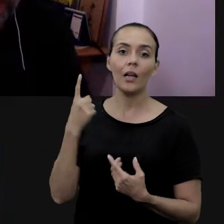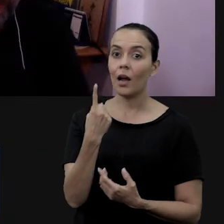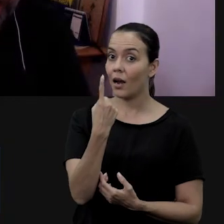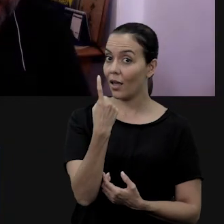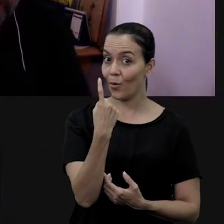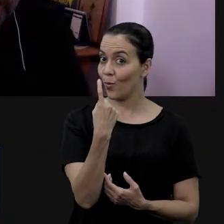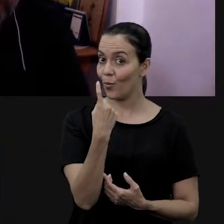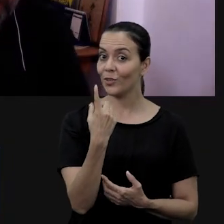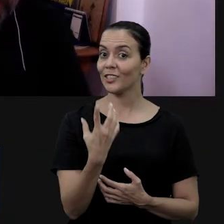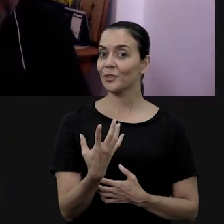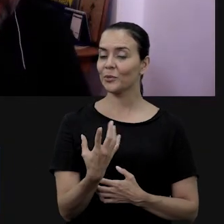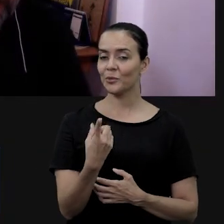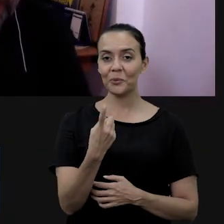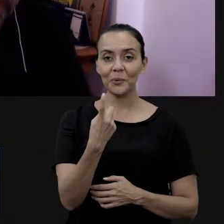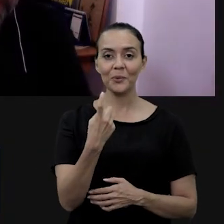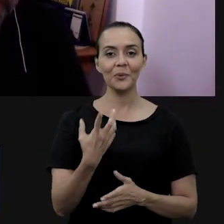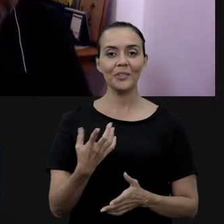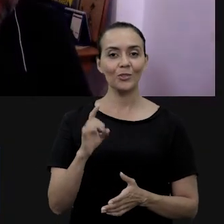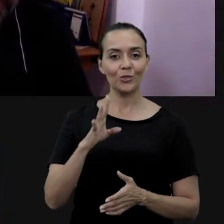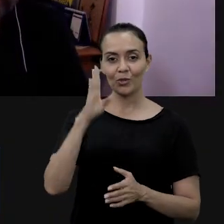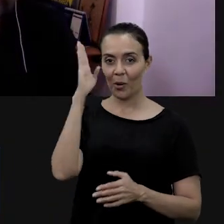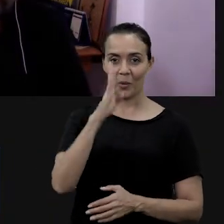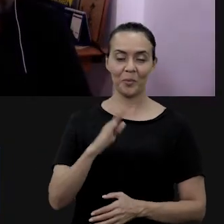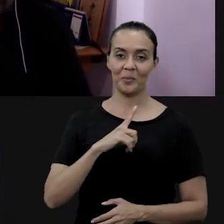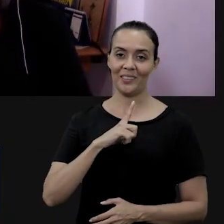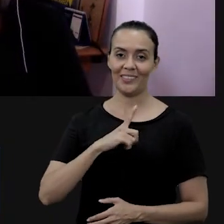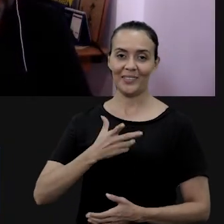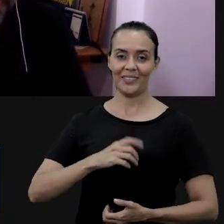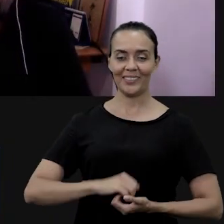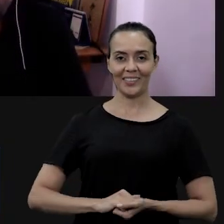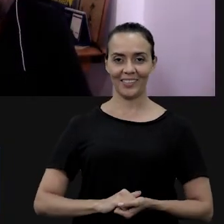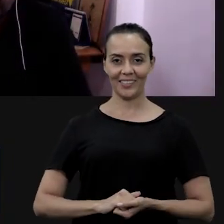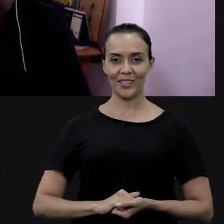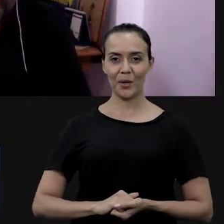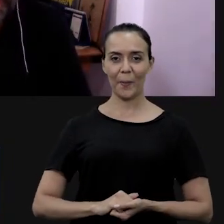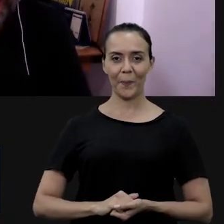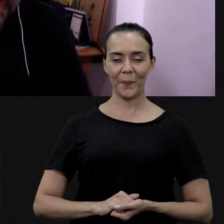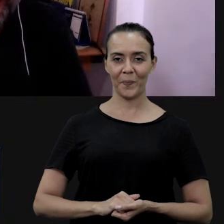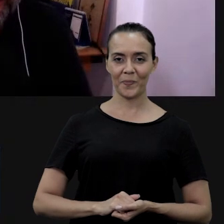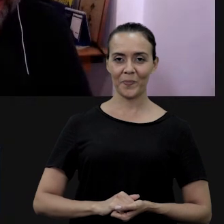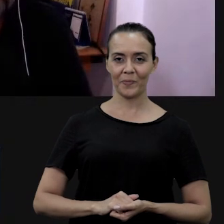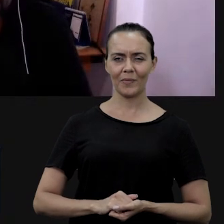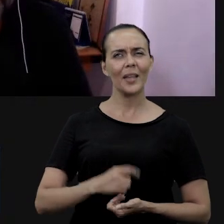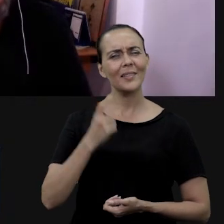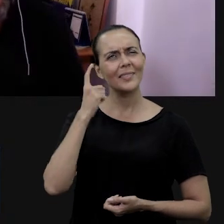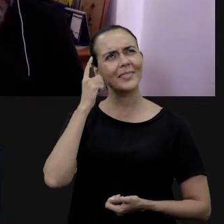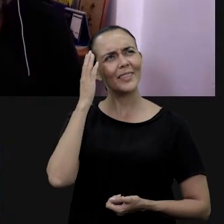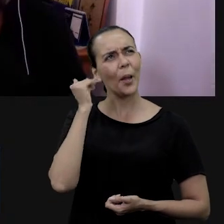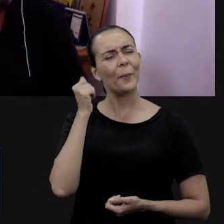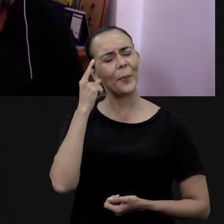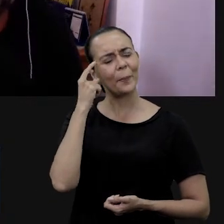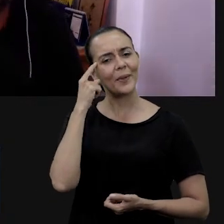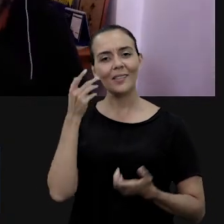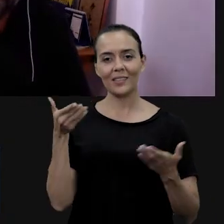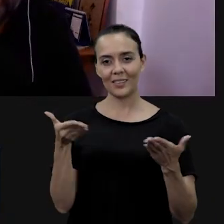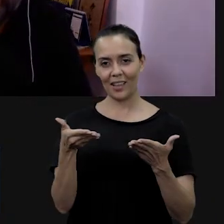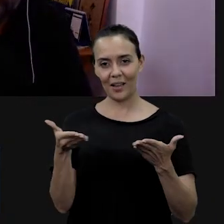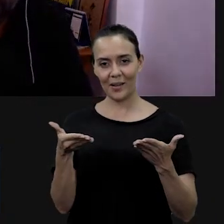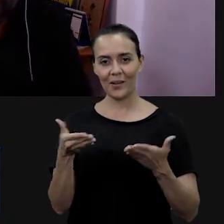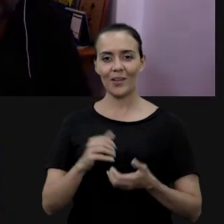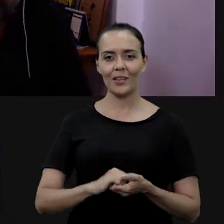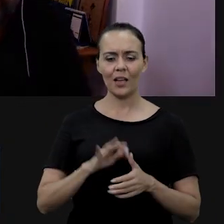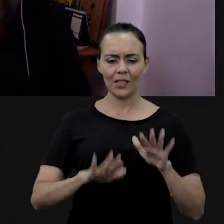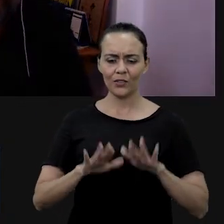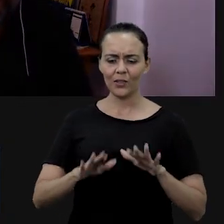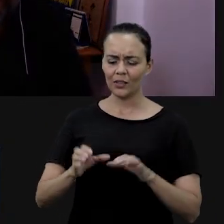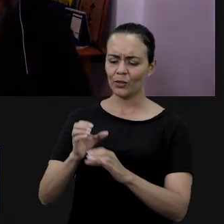são Ecos únicos. urbanos é bonito, hein? Muito bom. Você Esses, inventou agora esse nome aí, pô? gente, eu pensei nisso agora. Às vezes eu